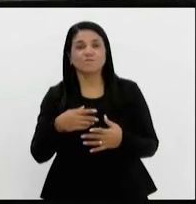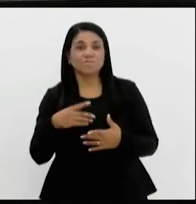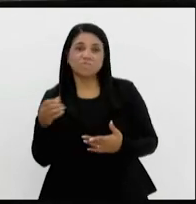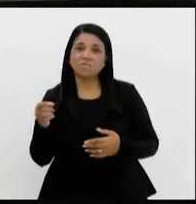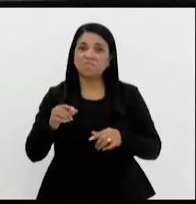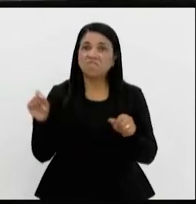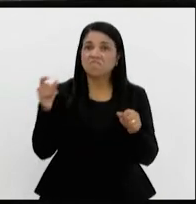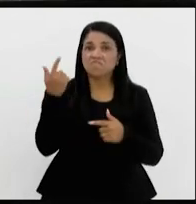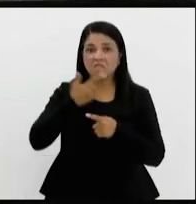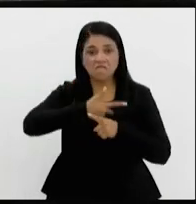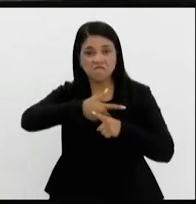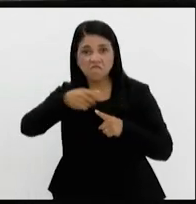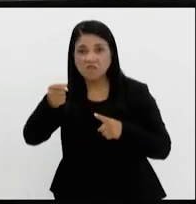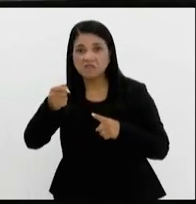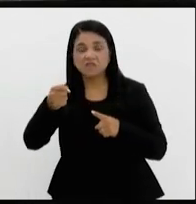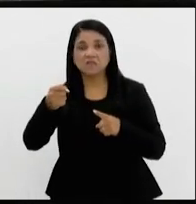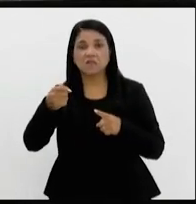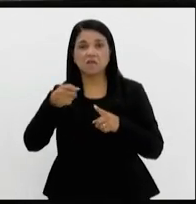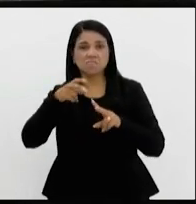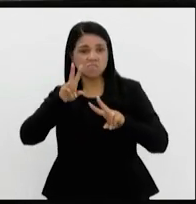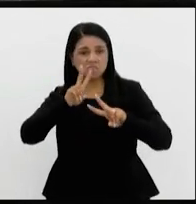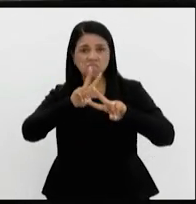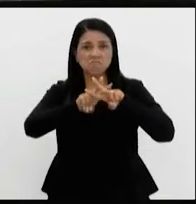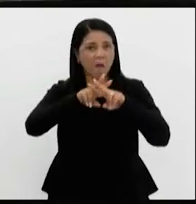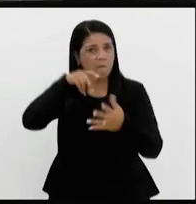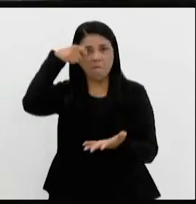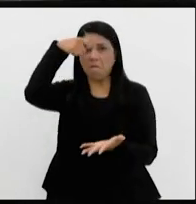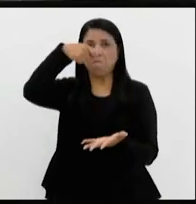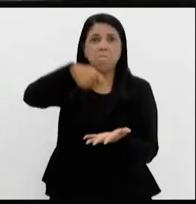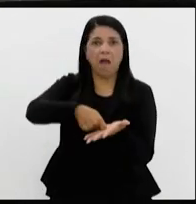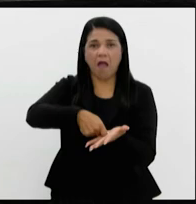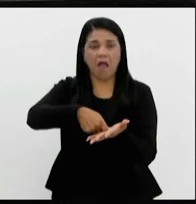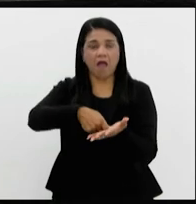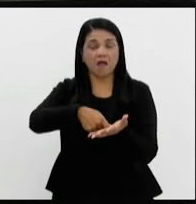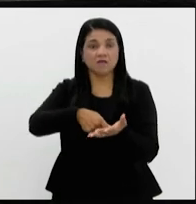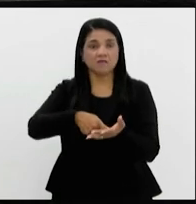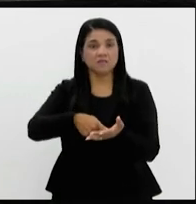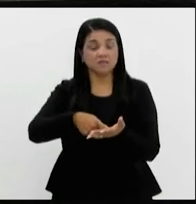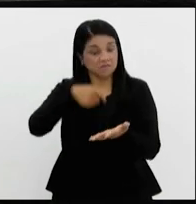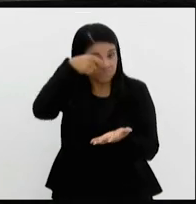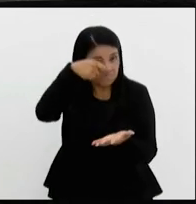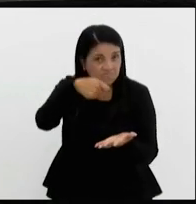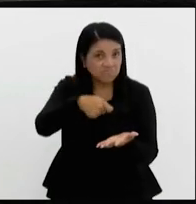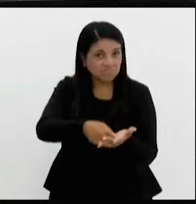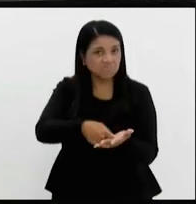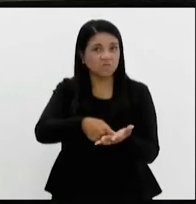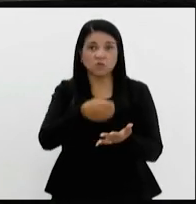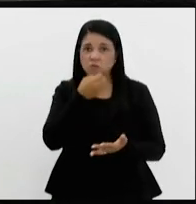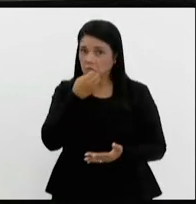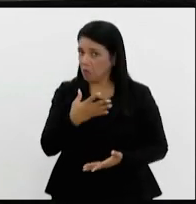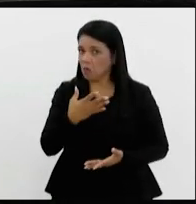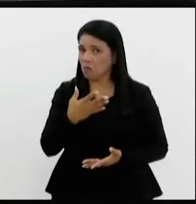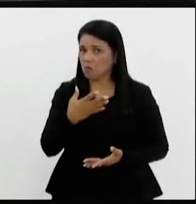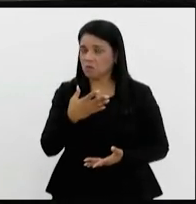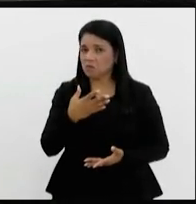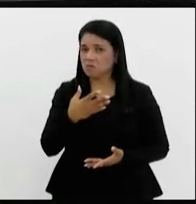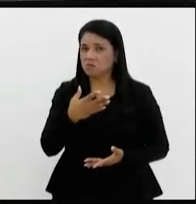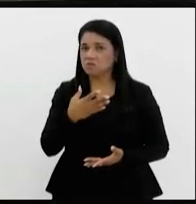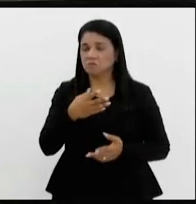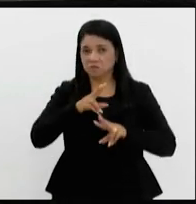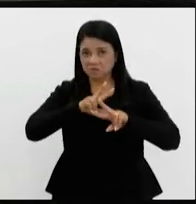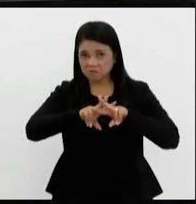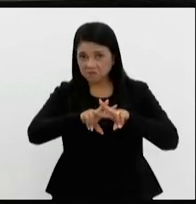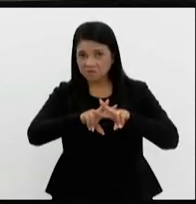uma repressão impiedosa. Se a repressão fosse uma coisa eficaz, há muito tempo teria alcançado